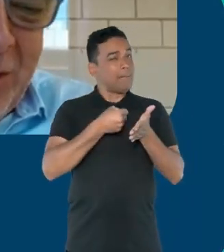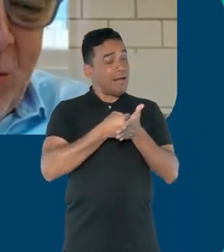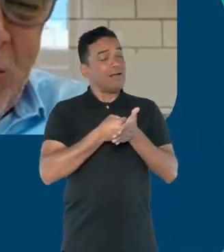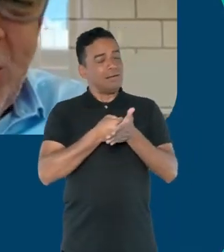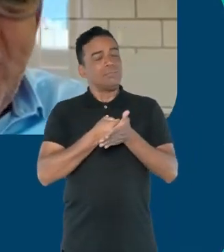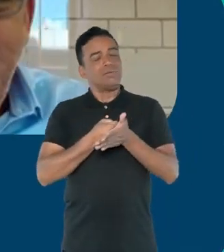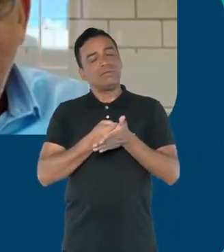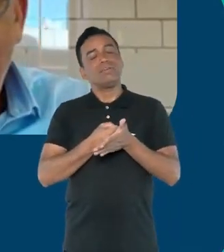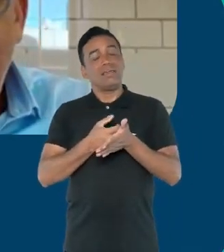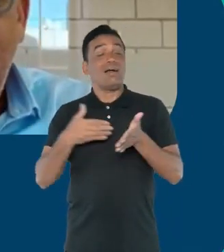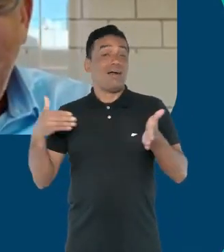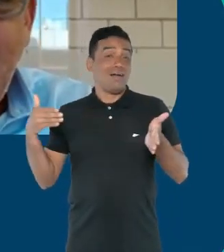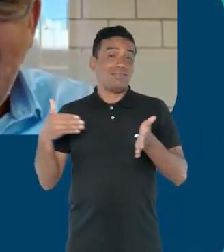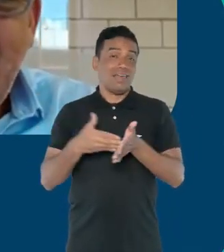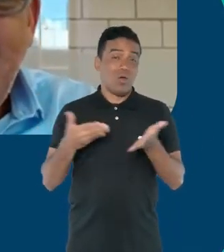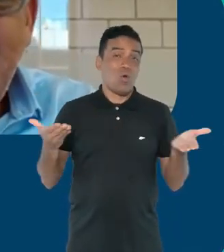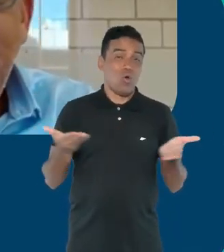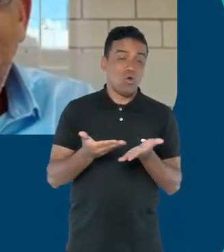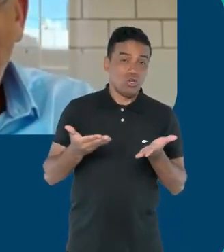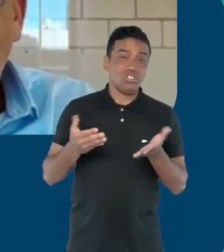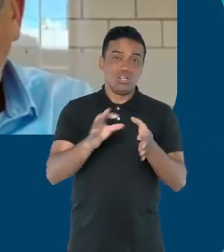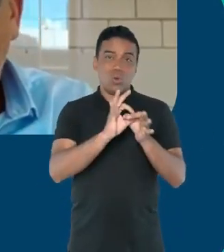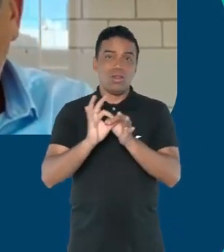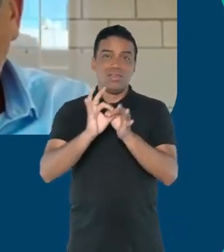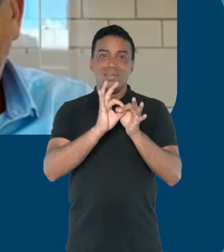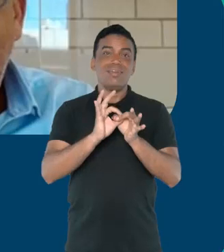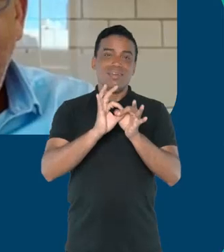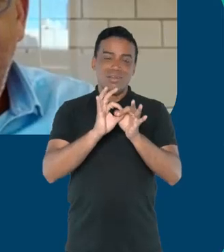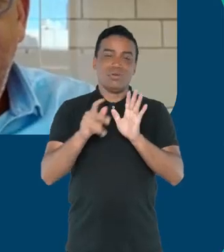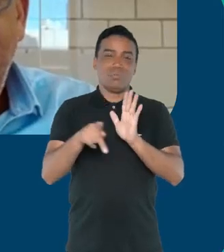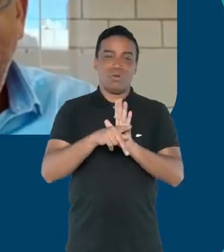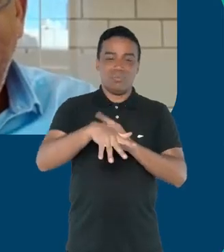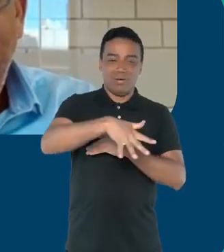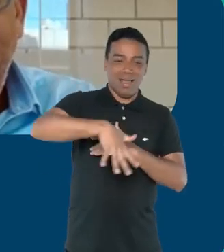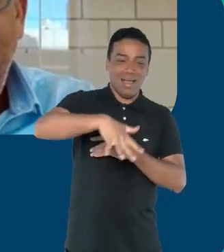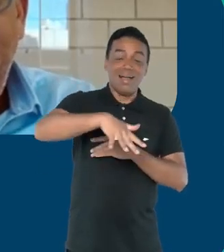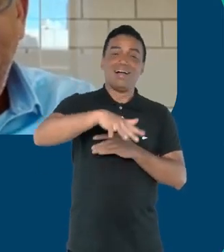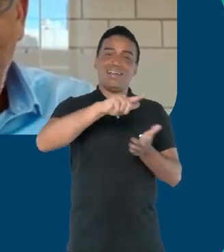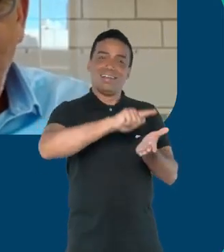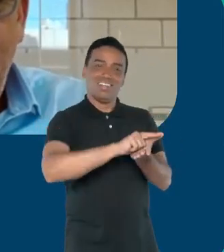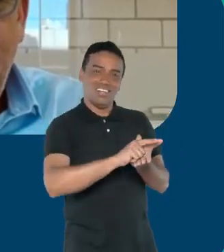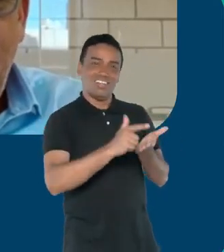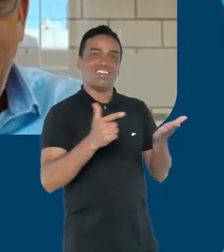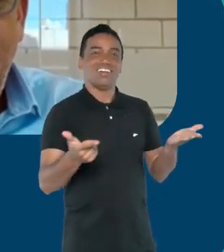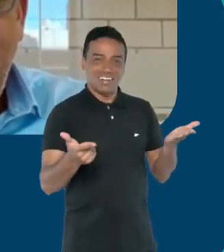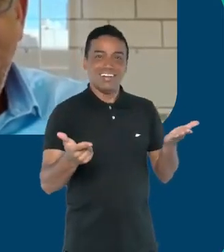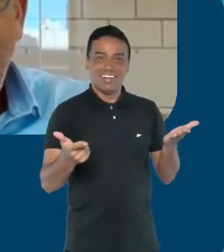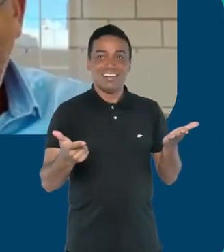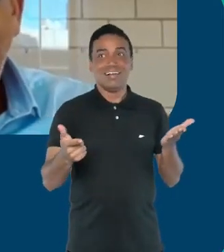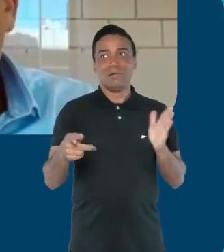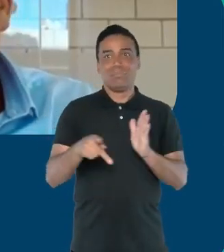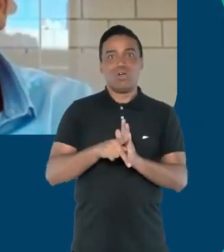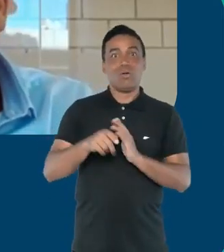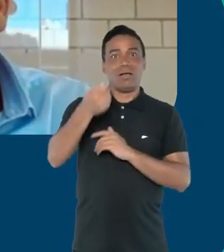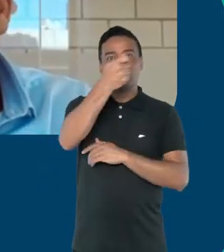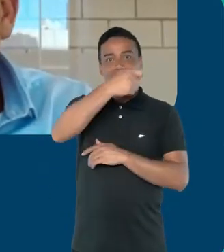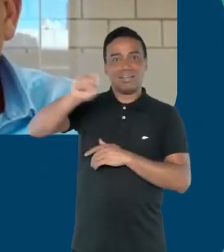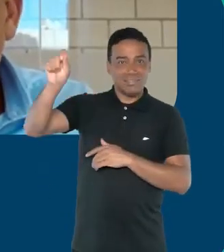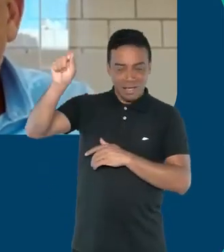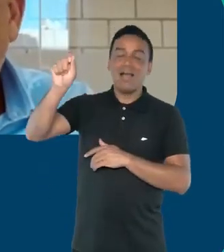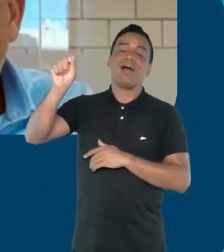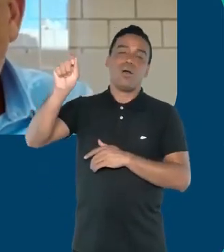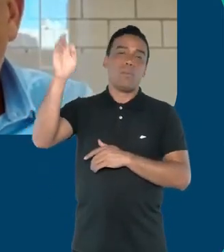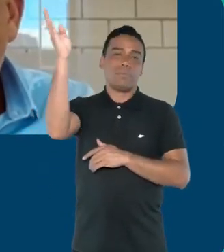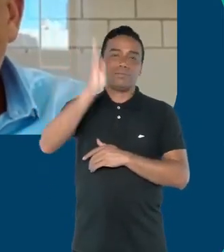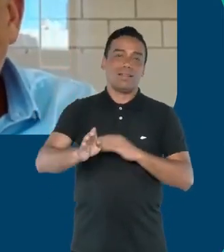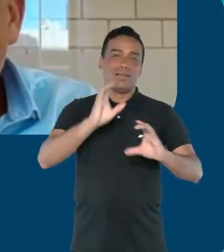até hoje eu concilio com a minha atividade de executivo, né, hoje atuando aqui na Associação Brasileira de